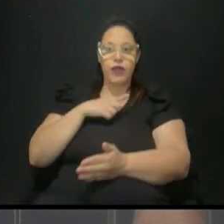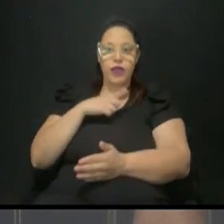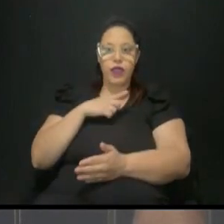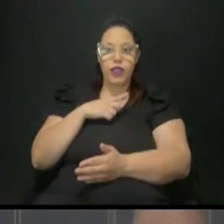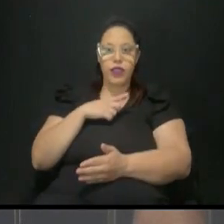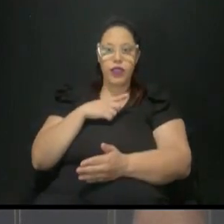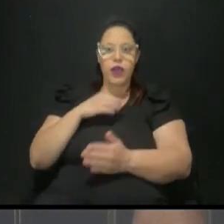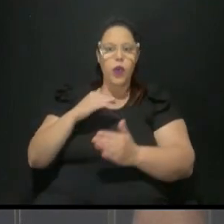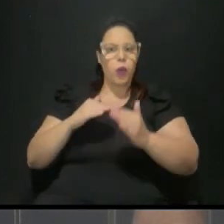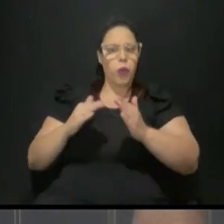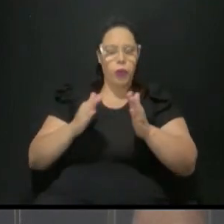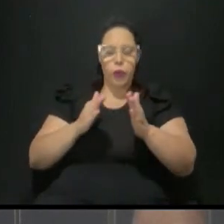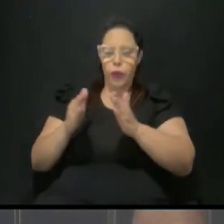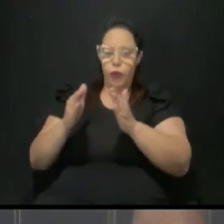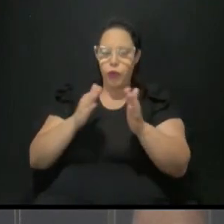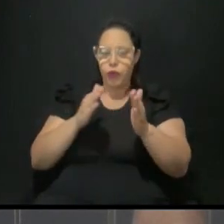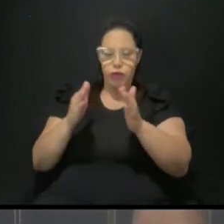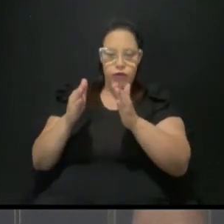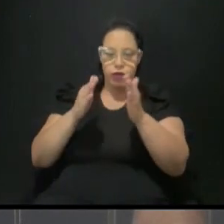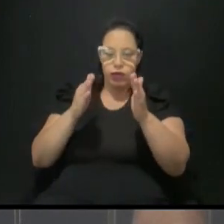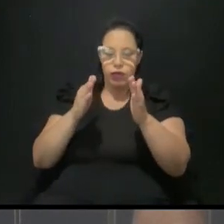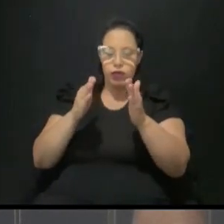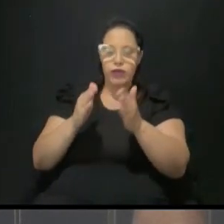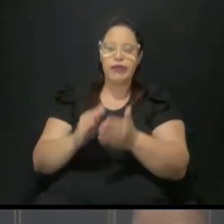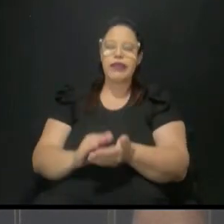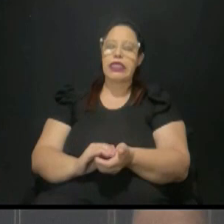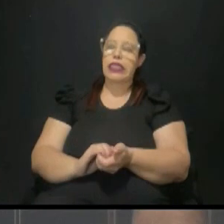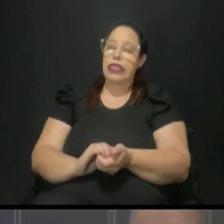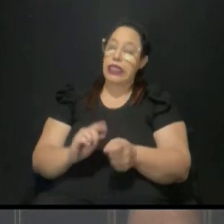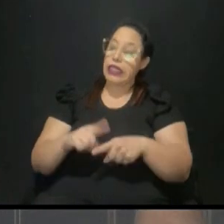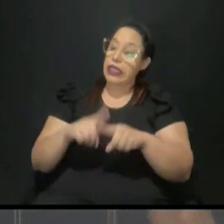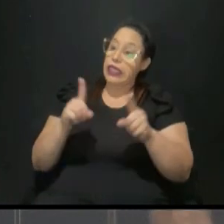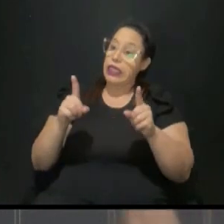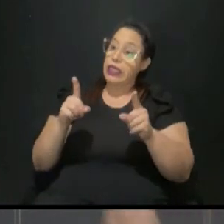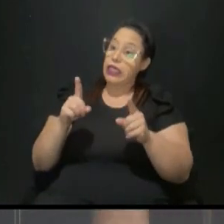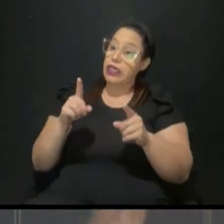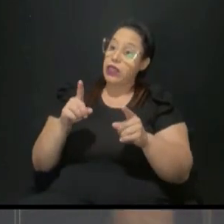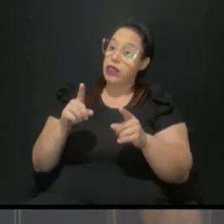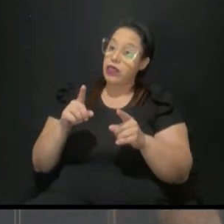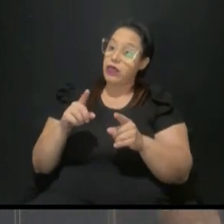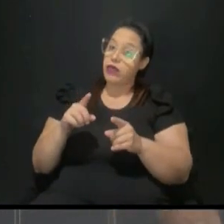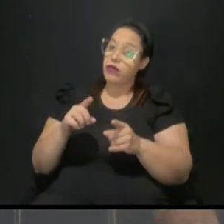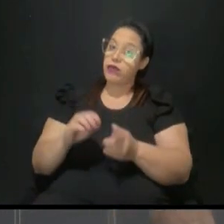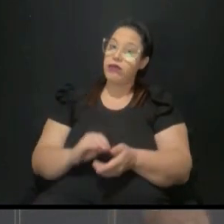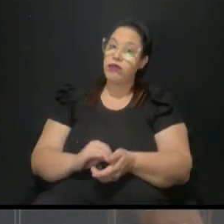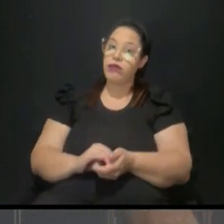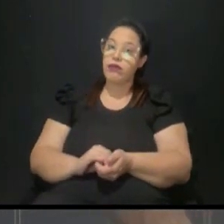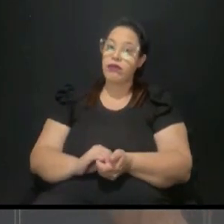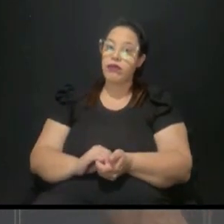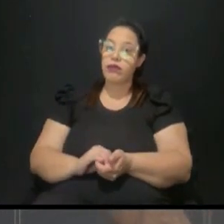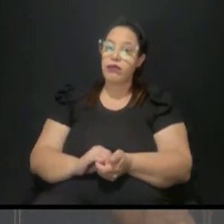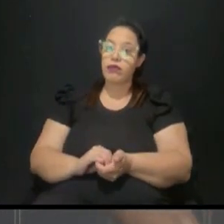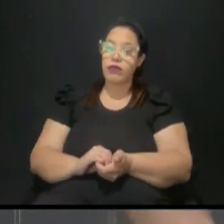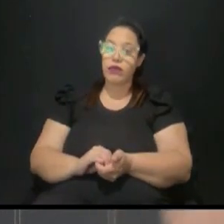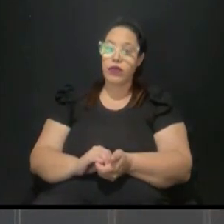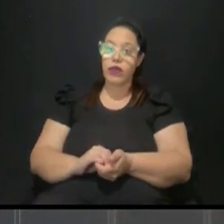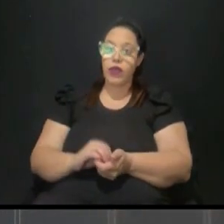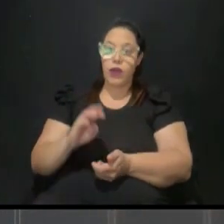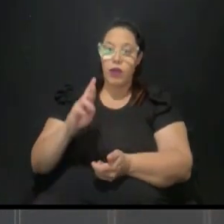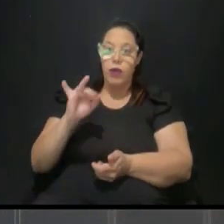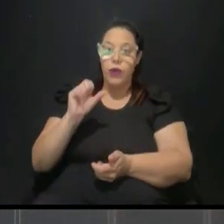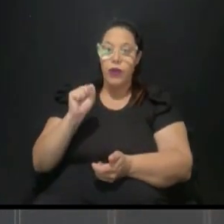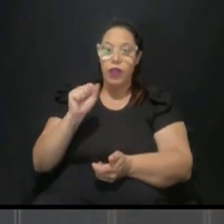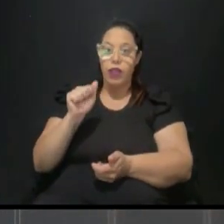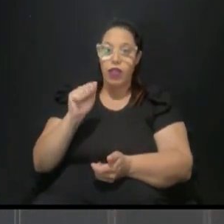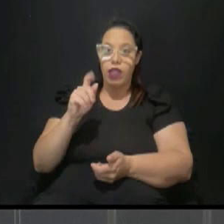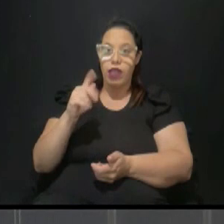a percorrer, né? Mas, obviamente, temos essa questão da Bolsa Atleta como uma